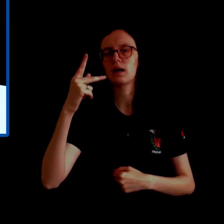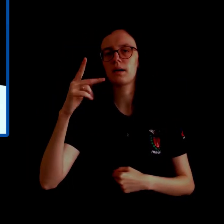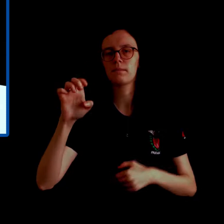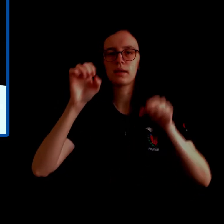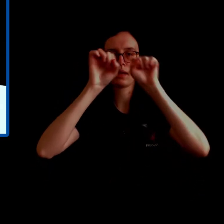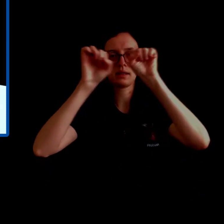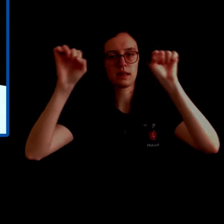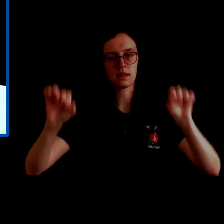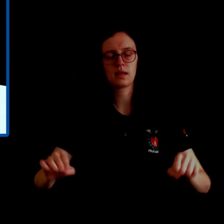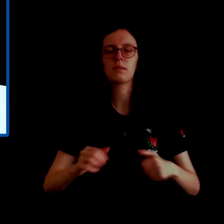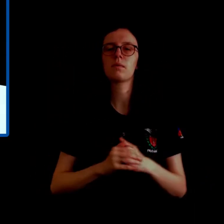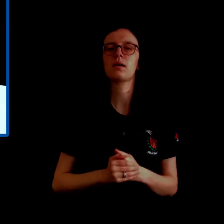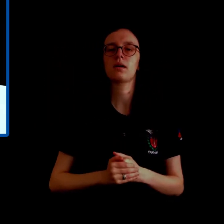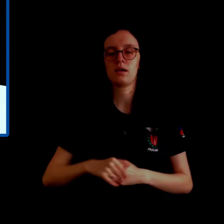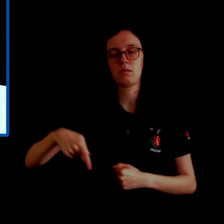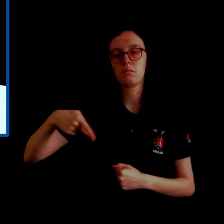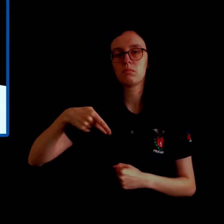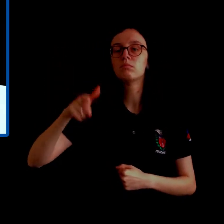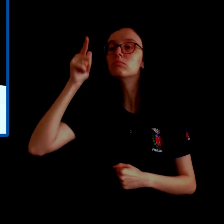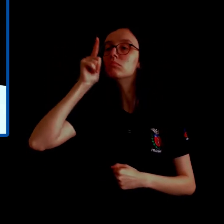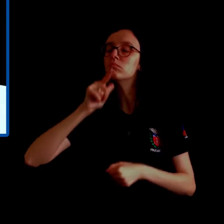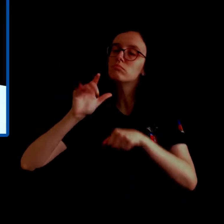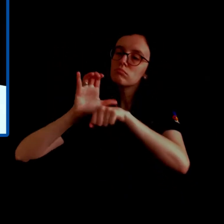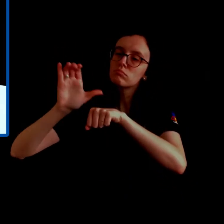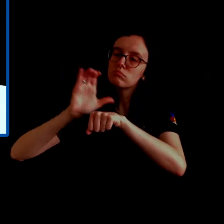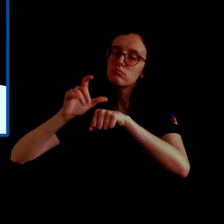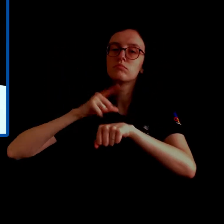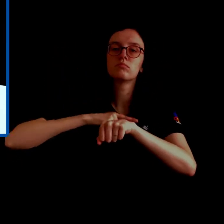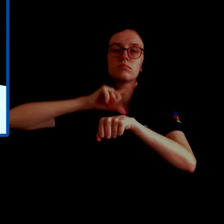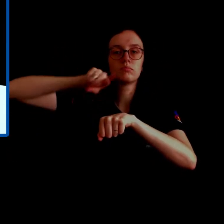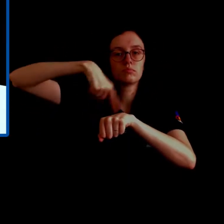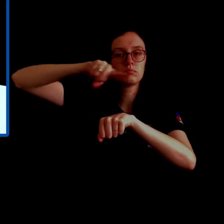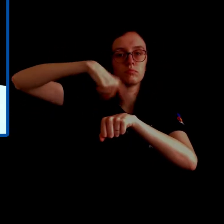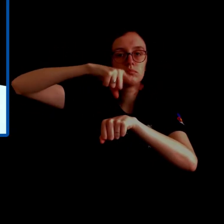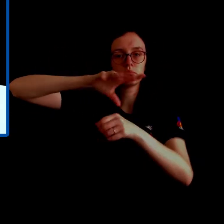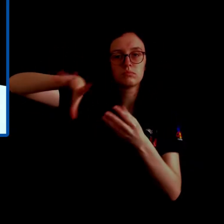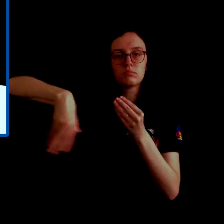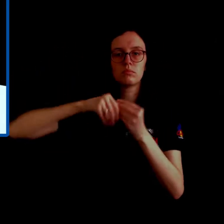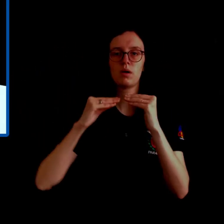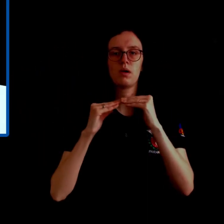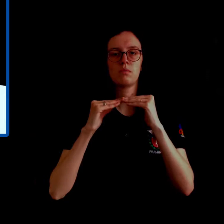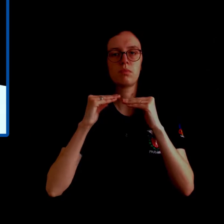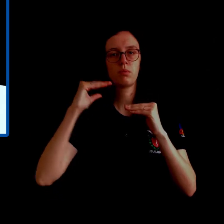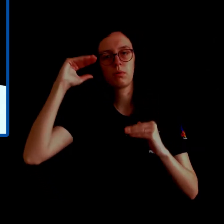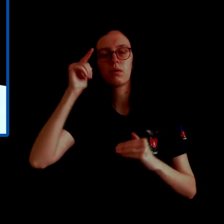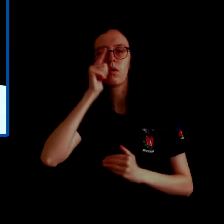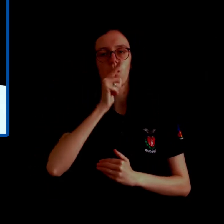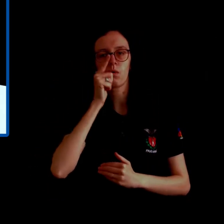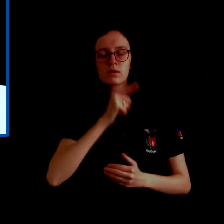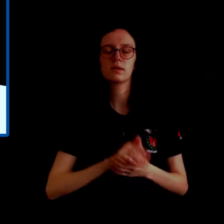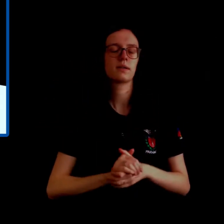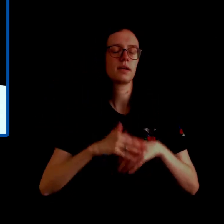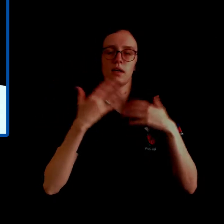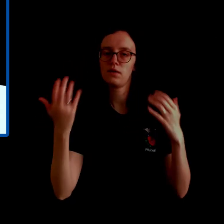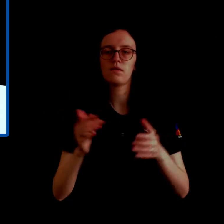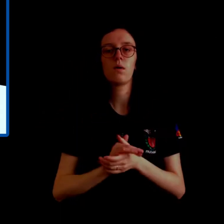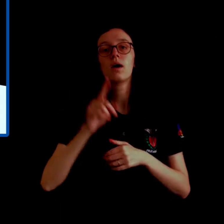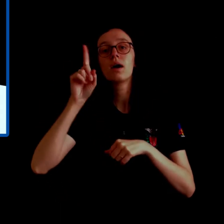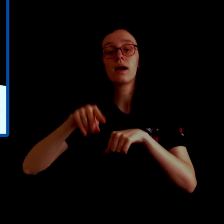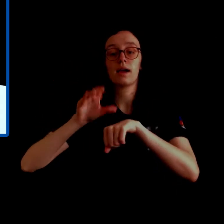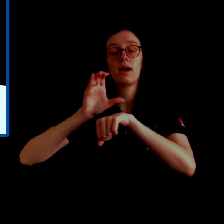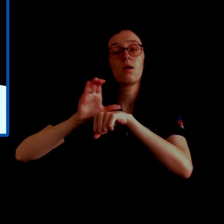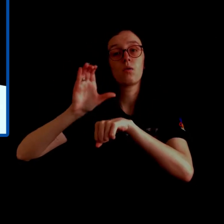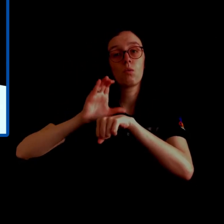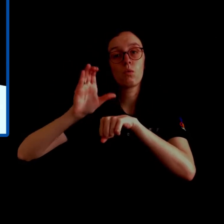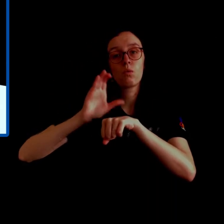professor que realizar o curso vão ter horas que vão contar para a sua elevação. Enfim, é aquele curso